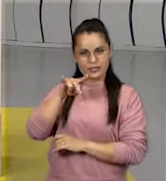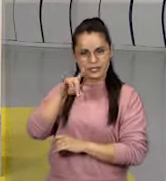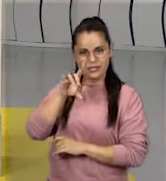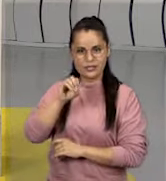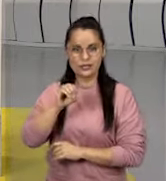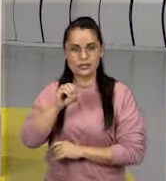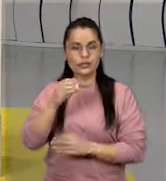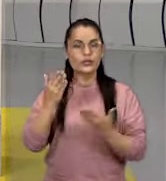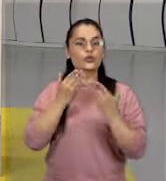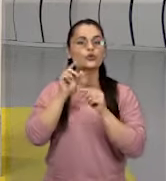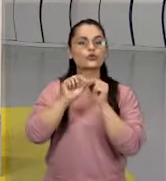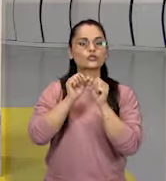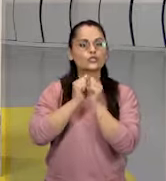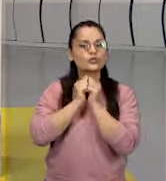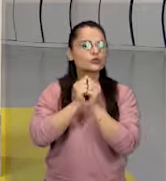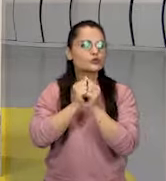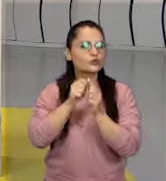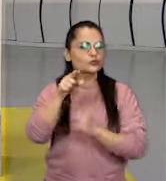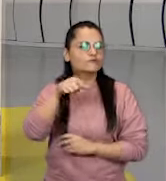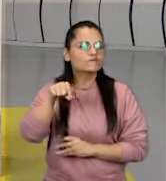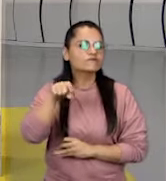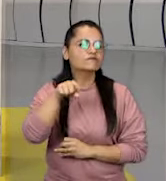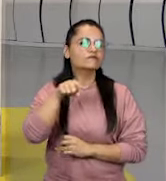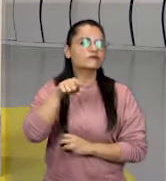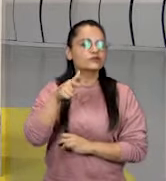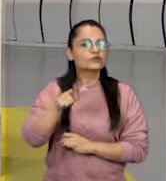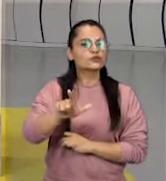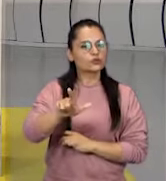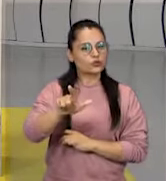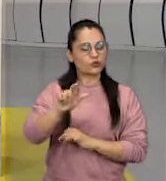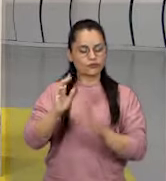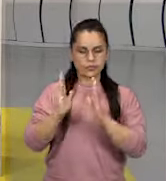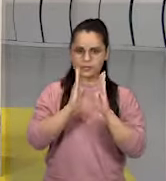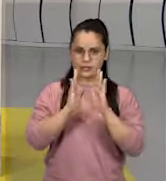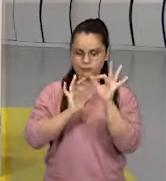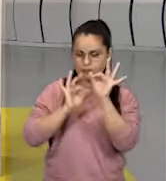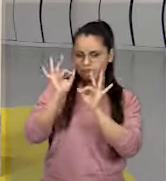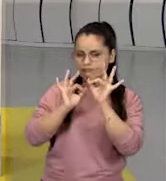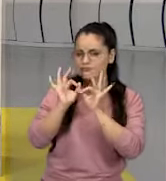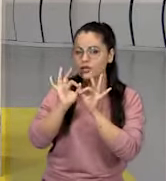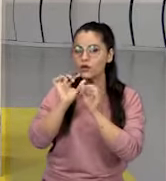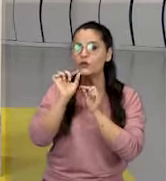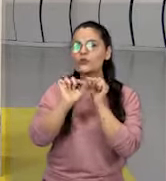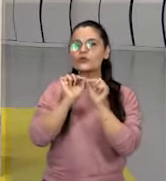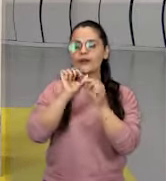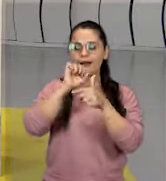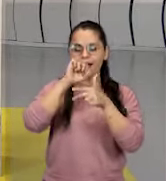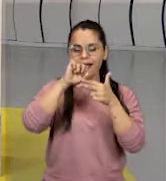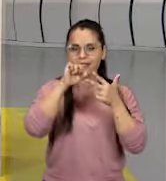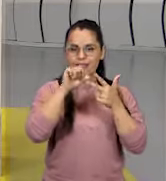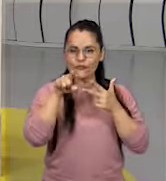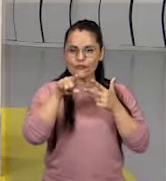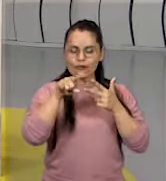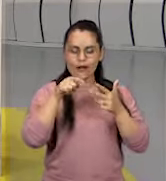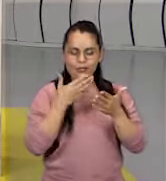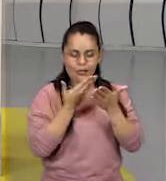Medeiros e vou estar junto com vocês mais uma vez essa etapa de preparação para o Enem você que está se